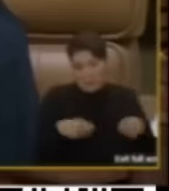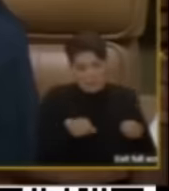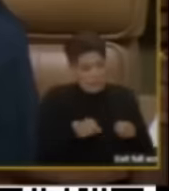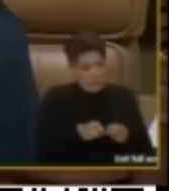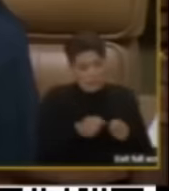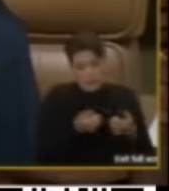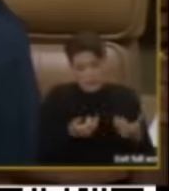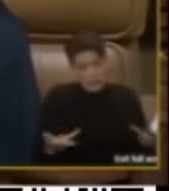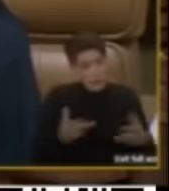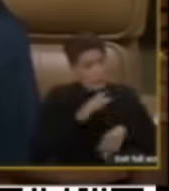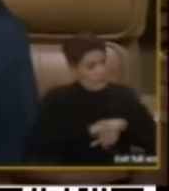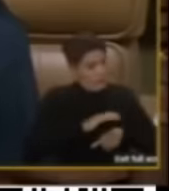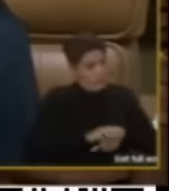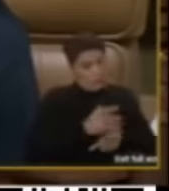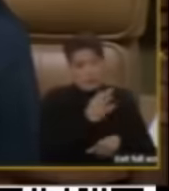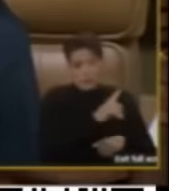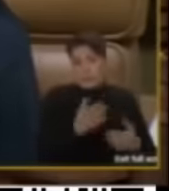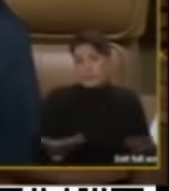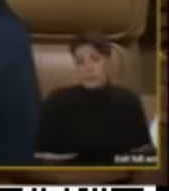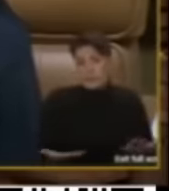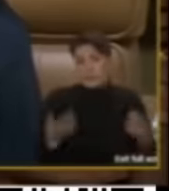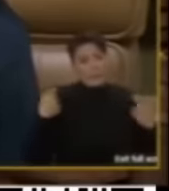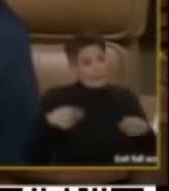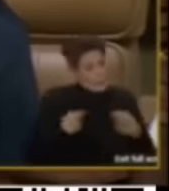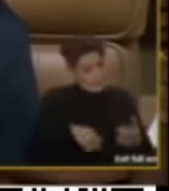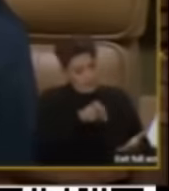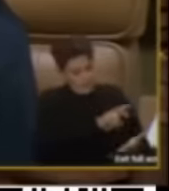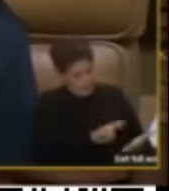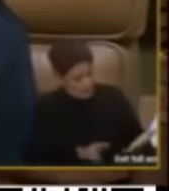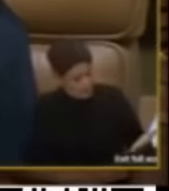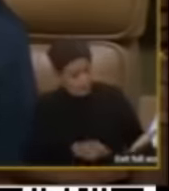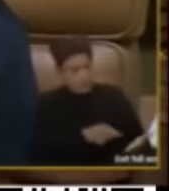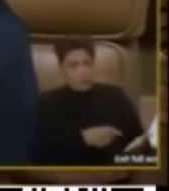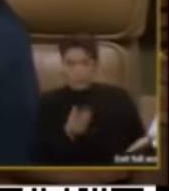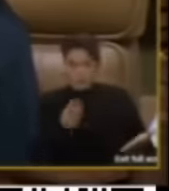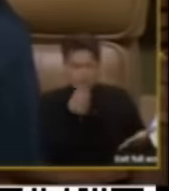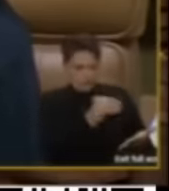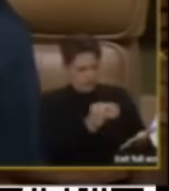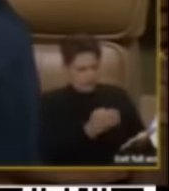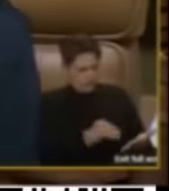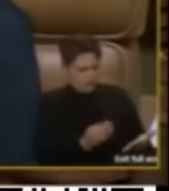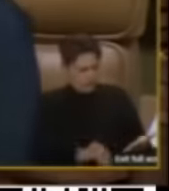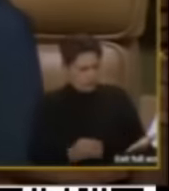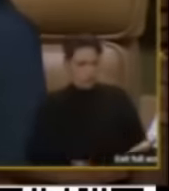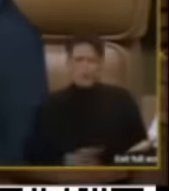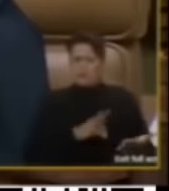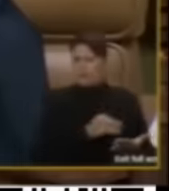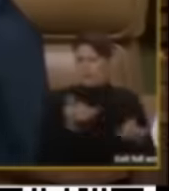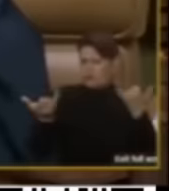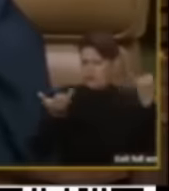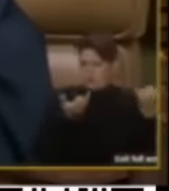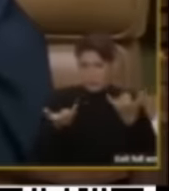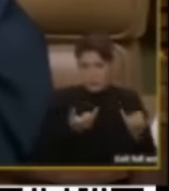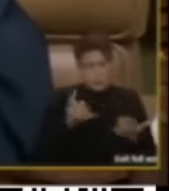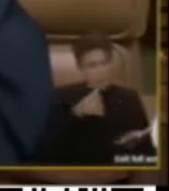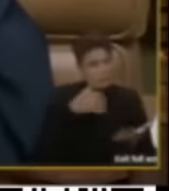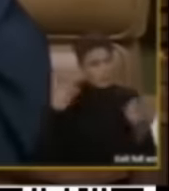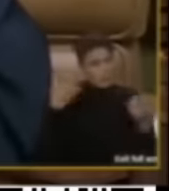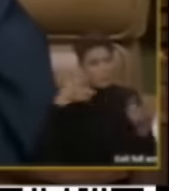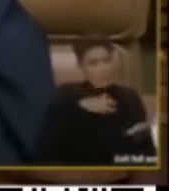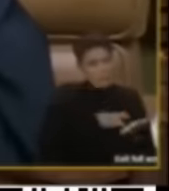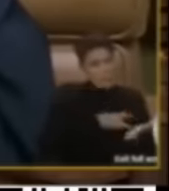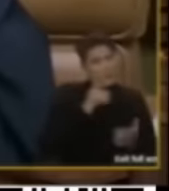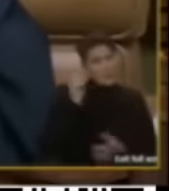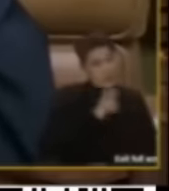ações do Alexandre de Moraes, não é, com relação a decisões, e eu poderia dizer sim, autoritária,